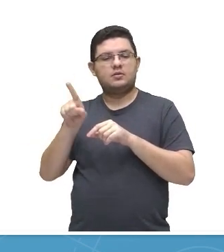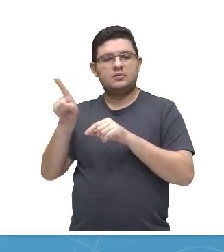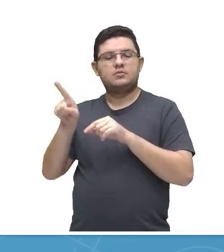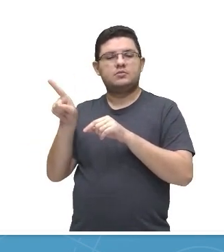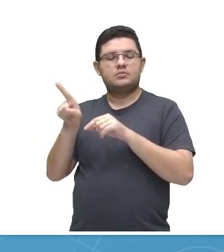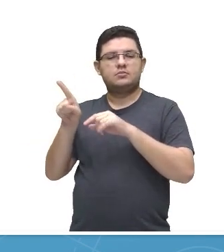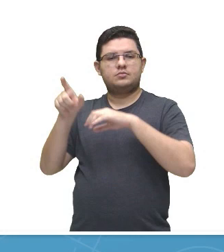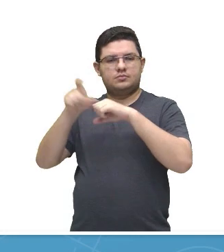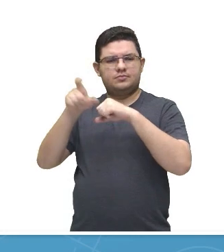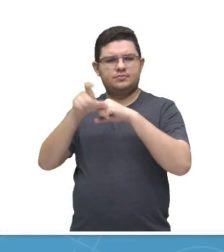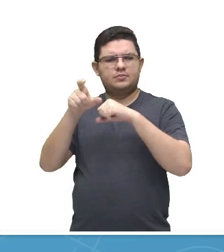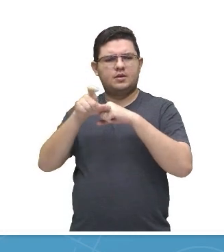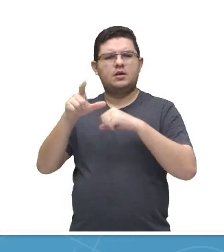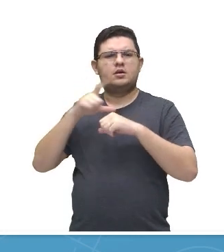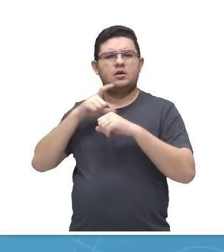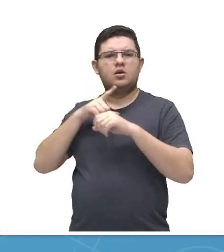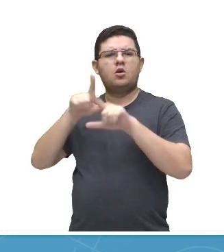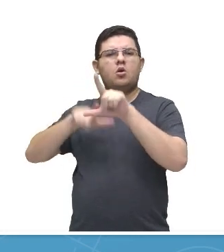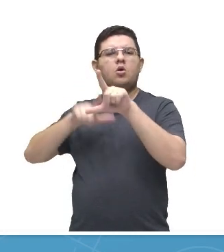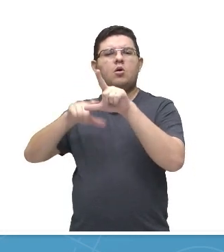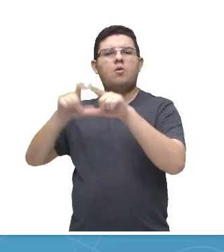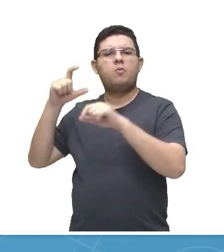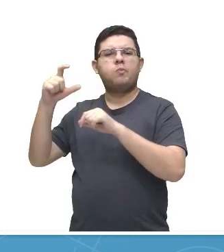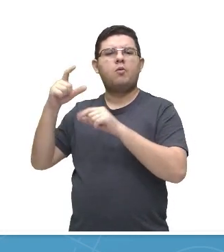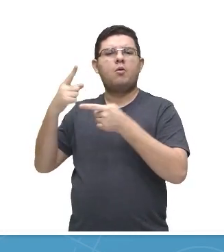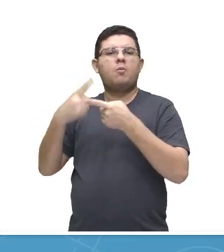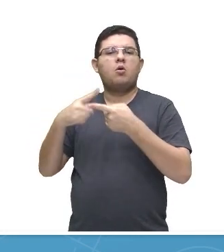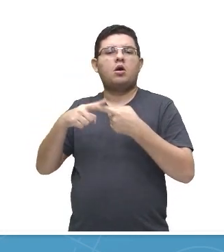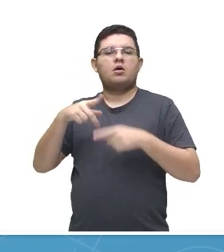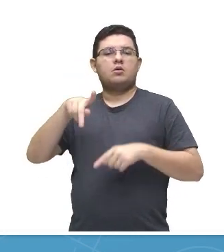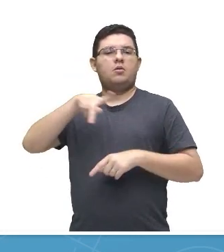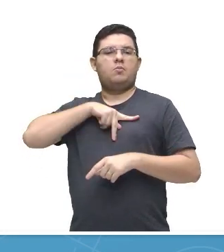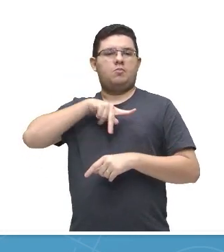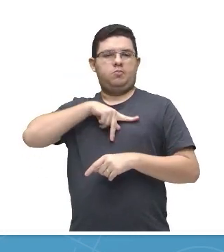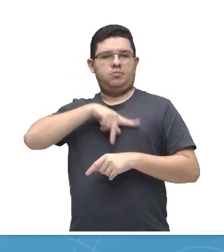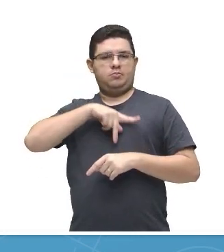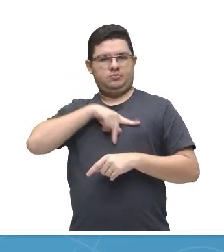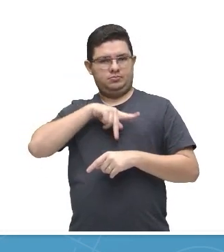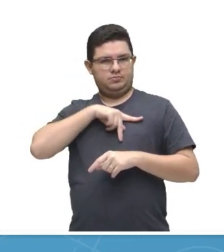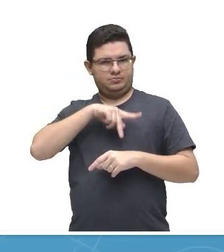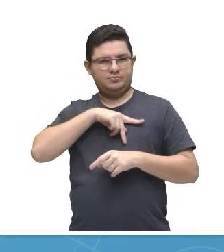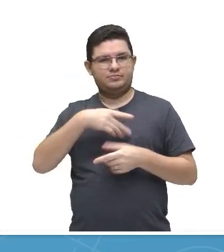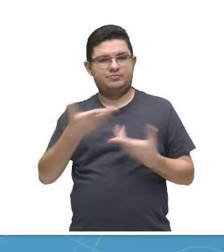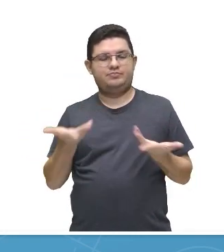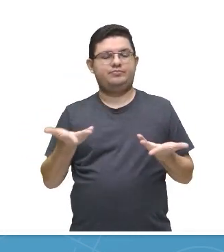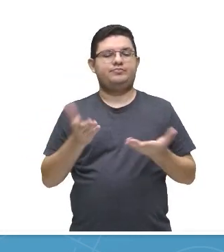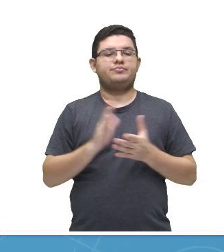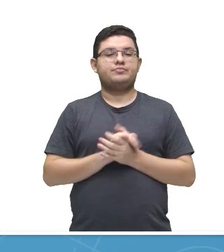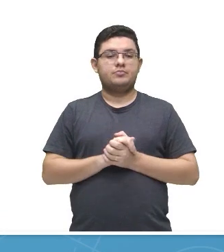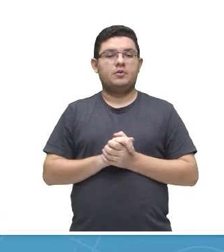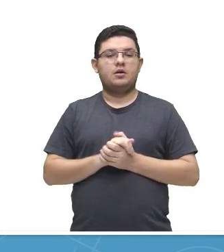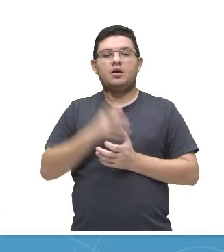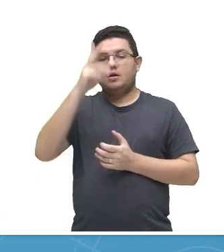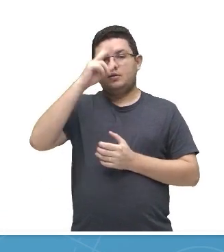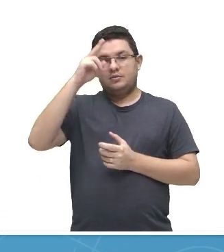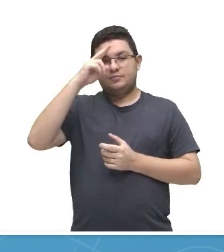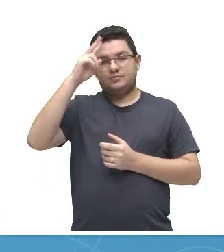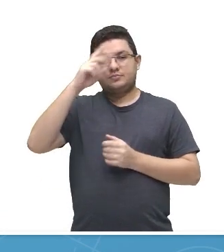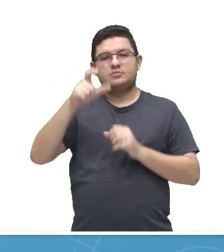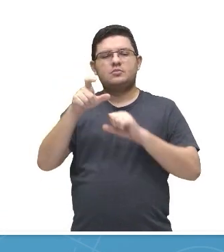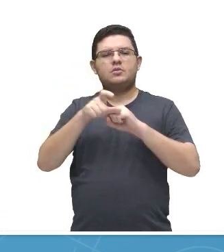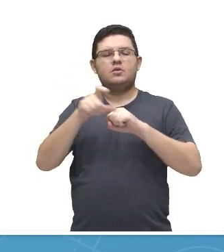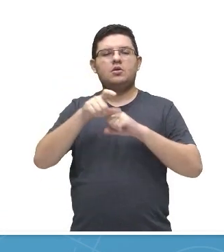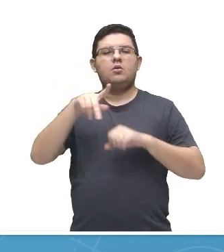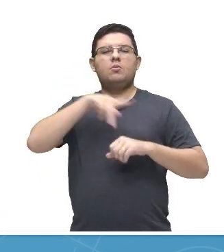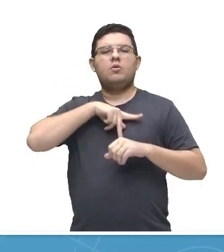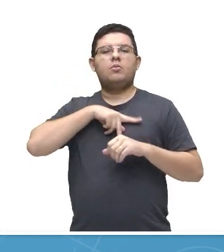alguns deles com a letra maiúscula? Porque são substantivos próprios. Nós já vimos que o substantivo próprio é aquele ser